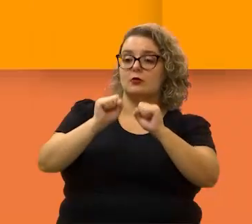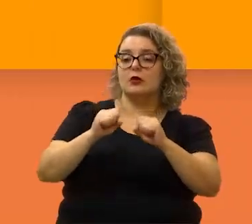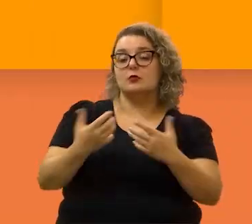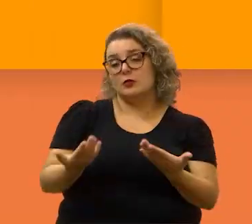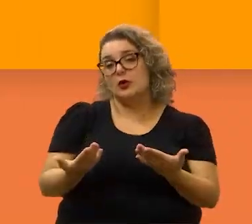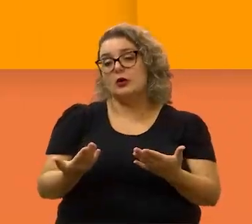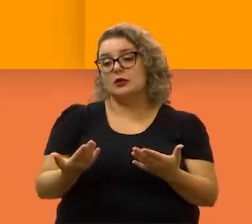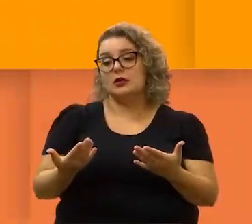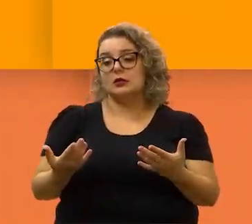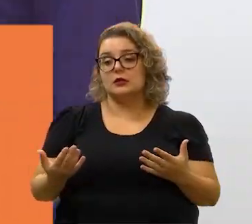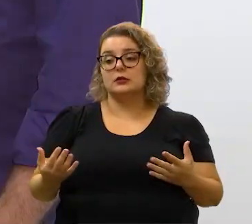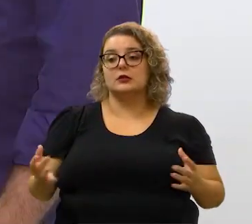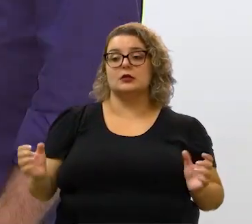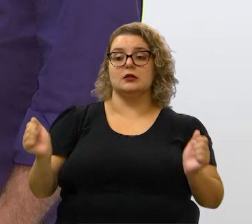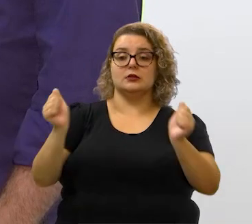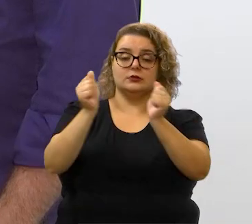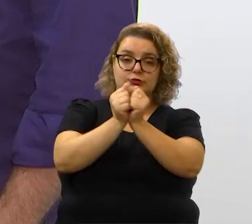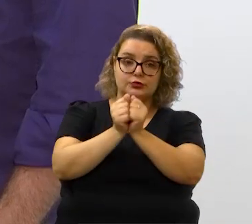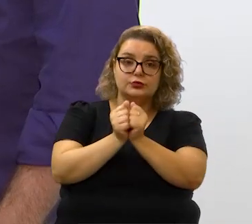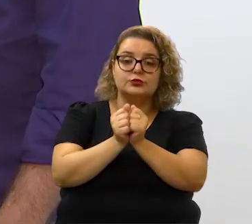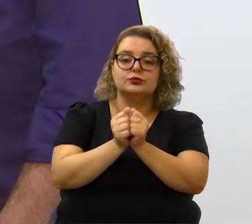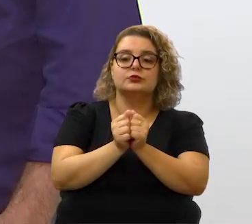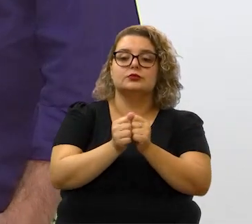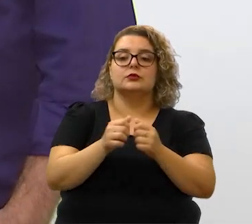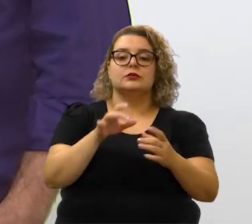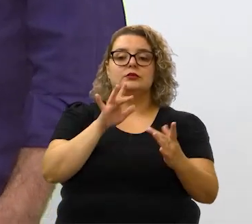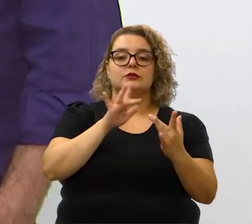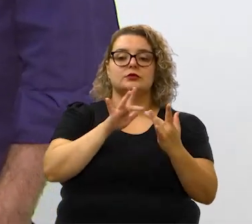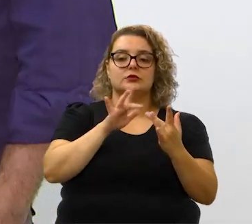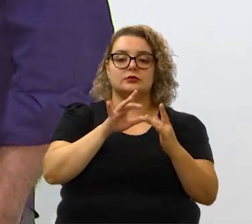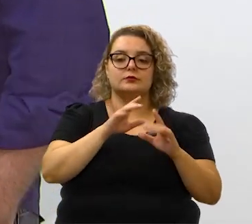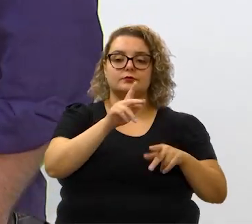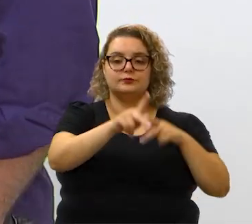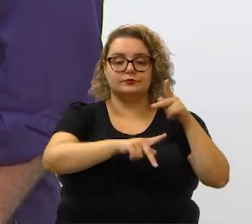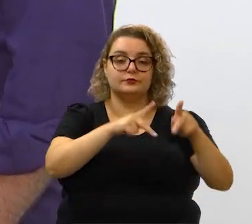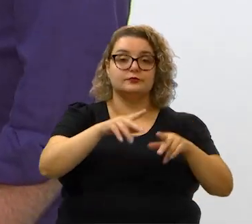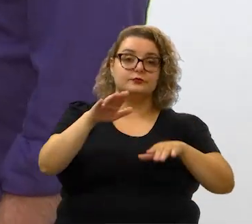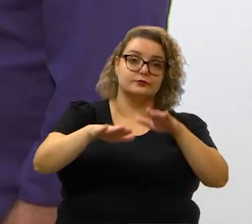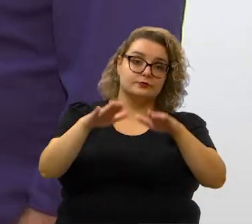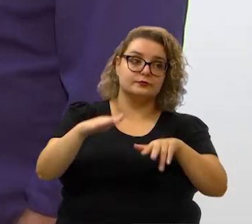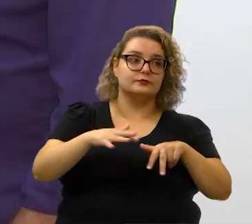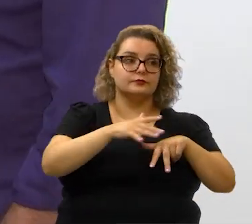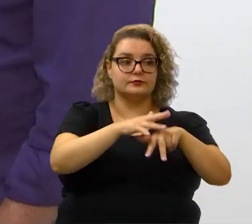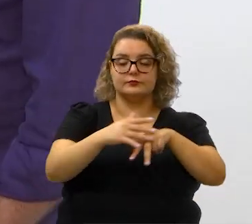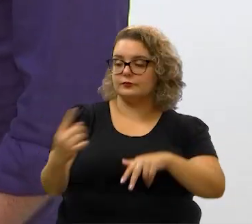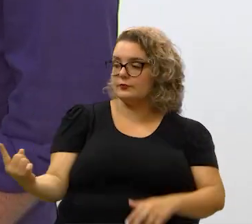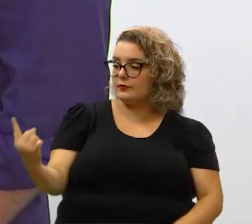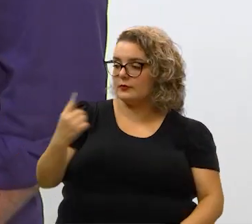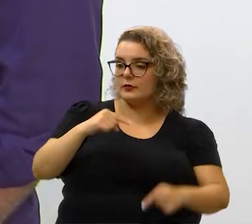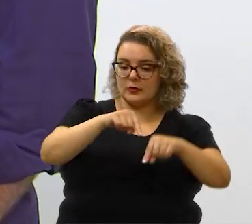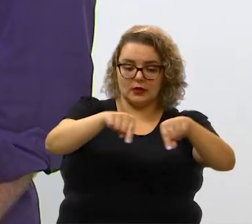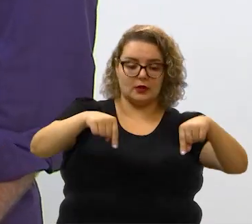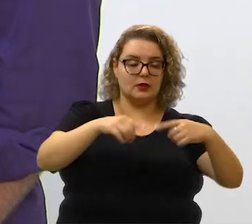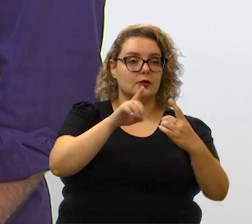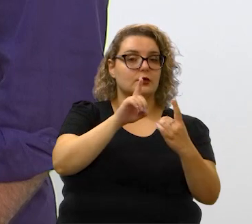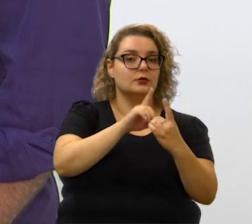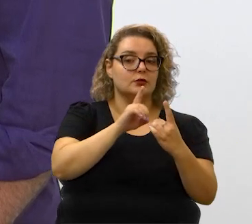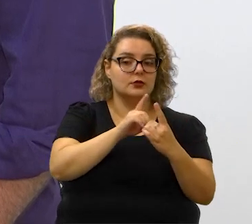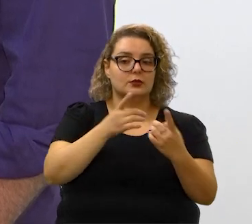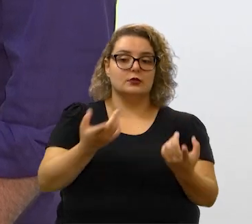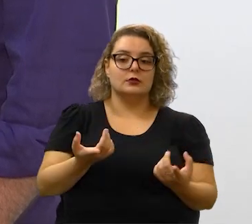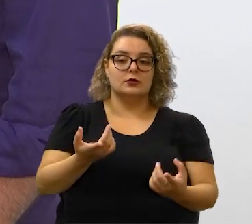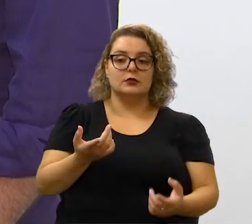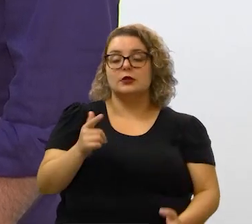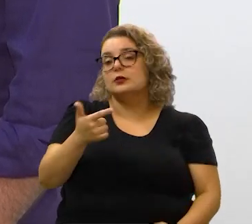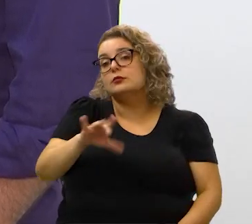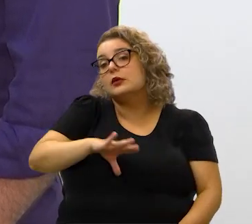poder até afunilar esse contato, né, com a população. Muitas vezes o paciente vem no consultório médico e não tem